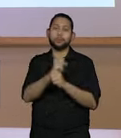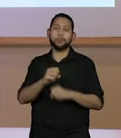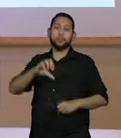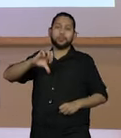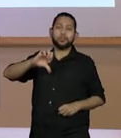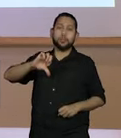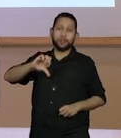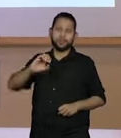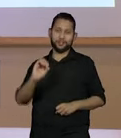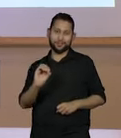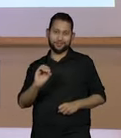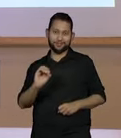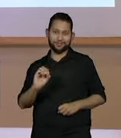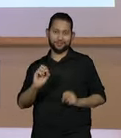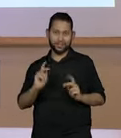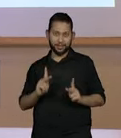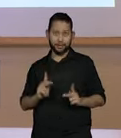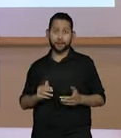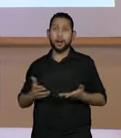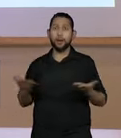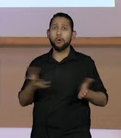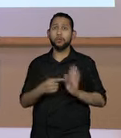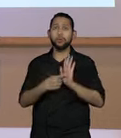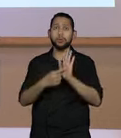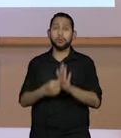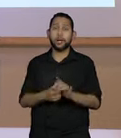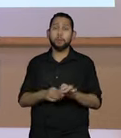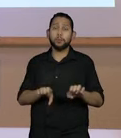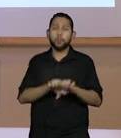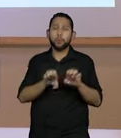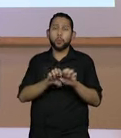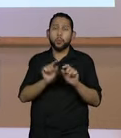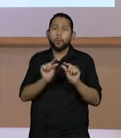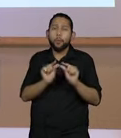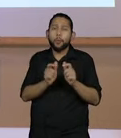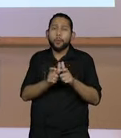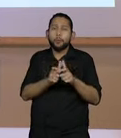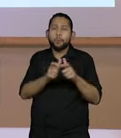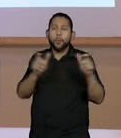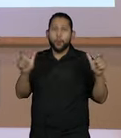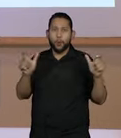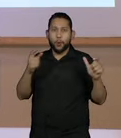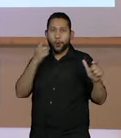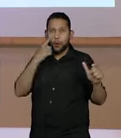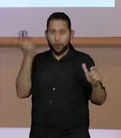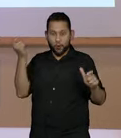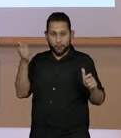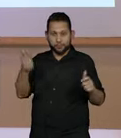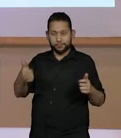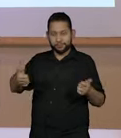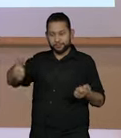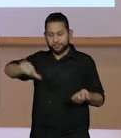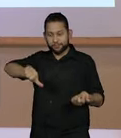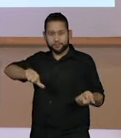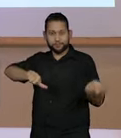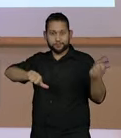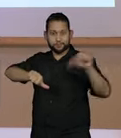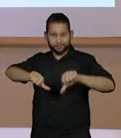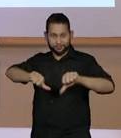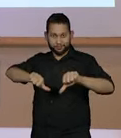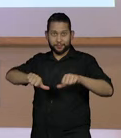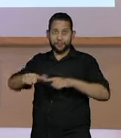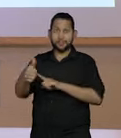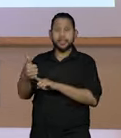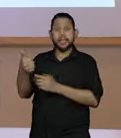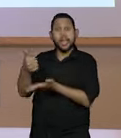pouquinho maior e nós vamos usar ela aqui no laboratório, que seria essa estrutura, a